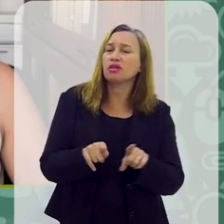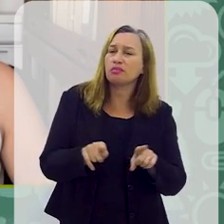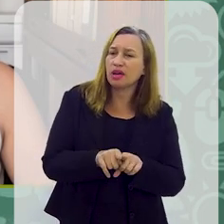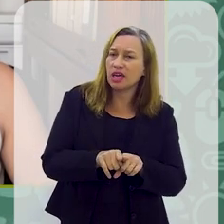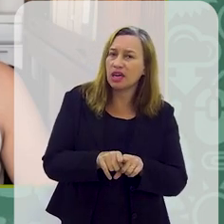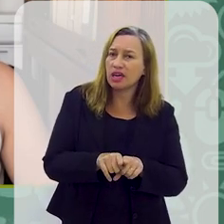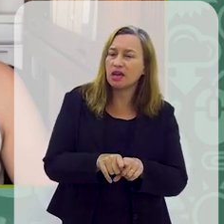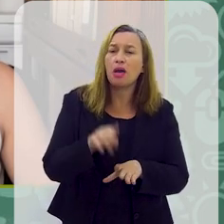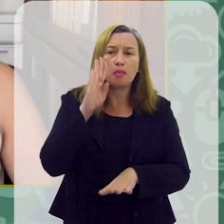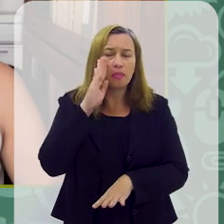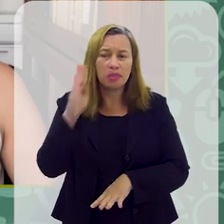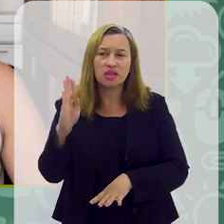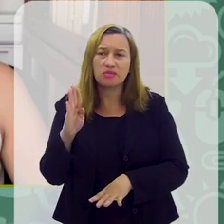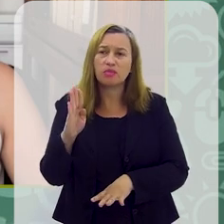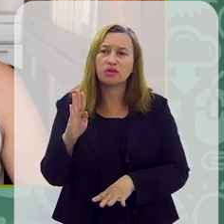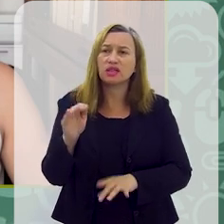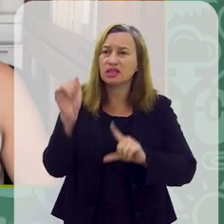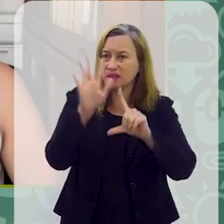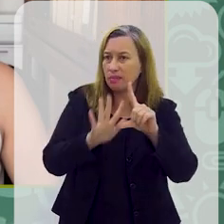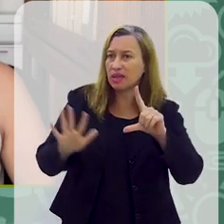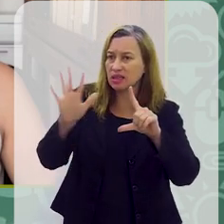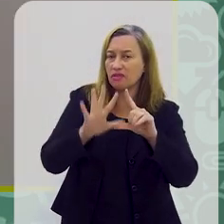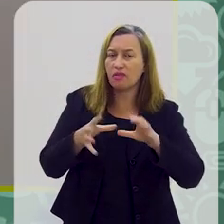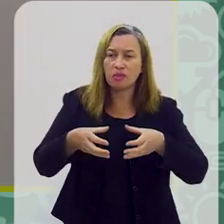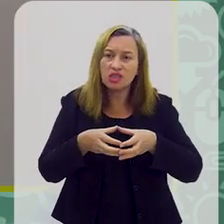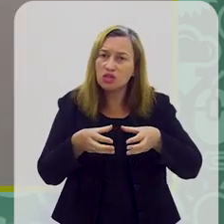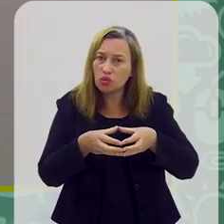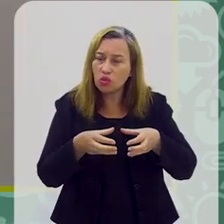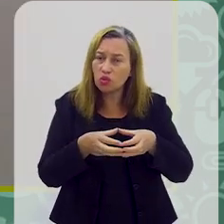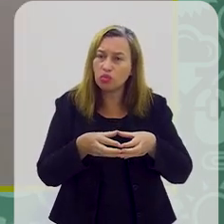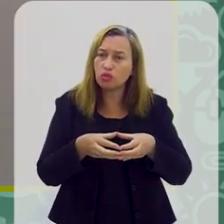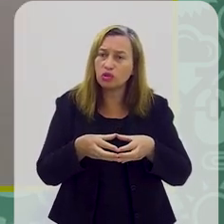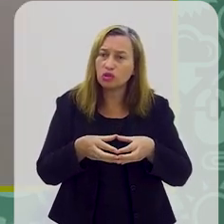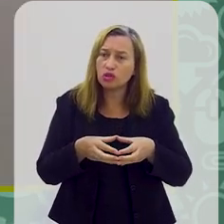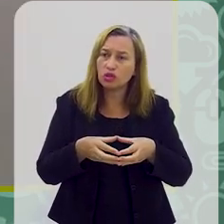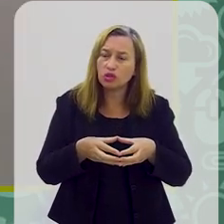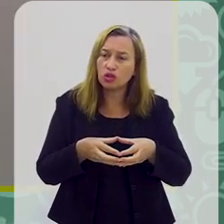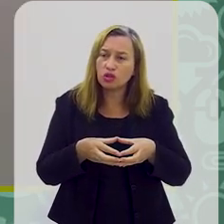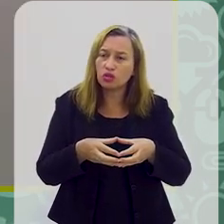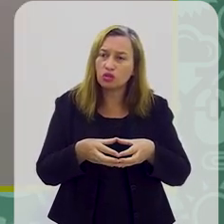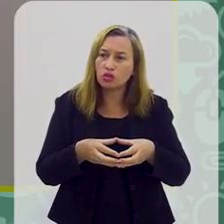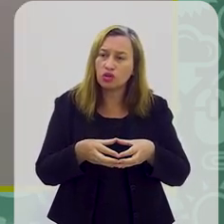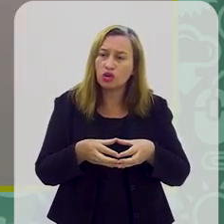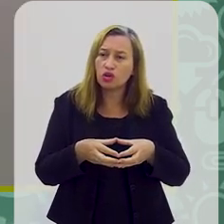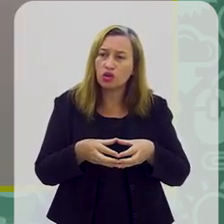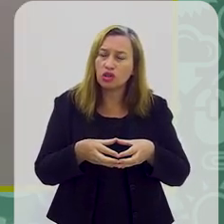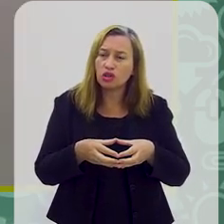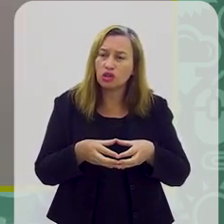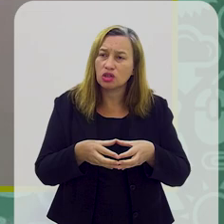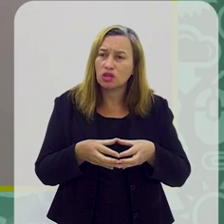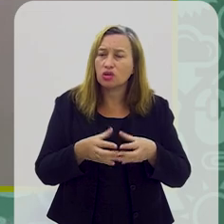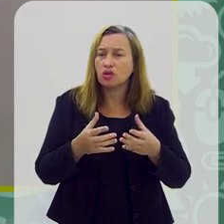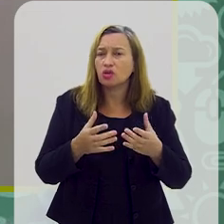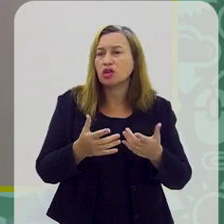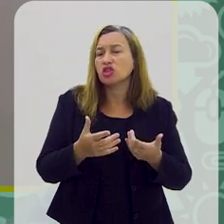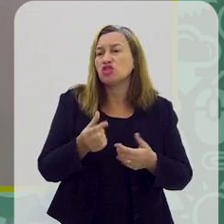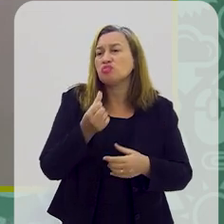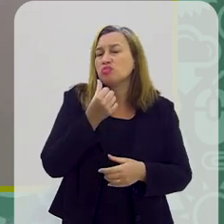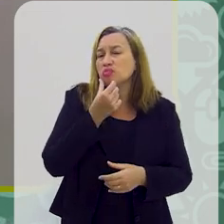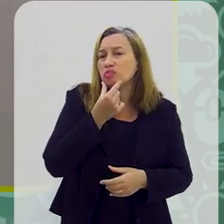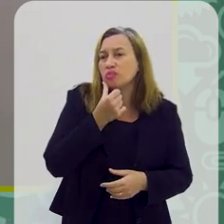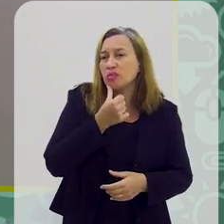muito. Que a gente vê muito, principalmente nessas contas de desabafo